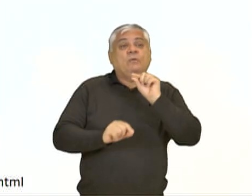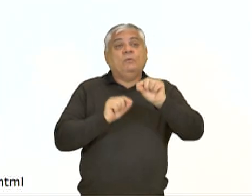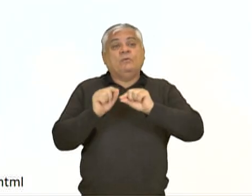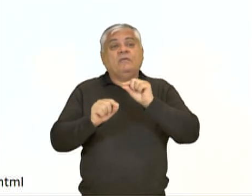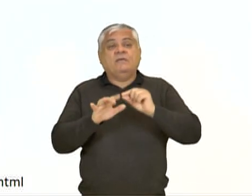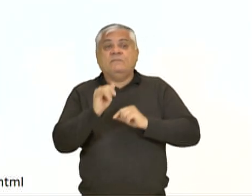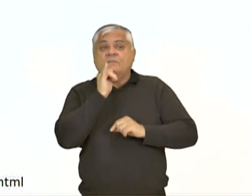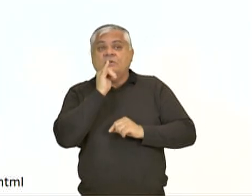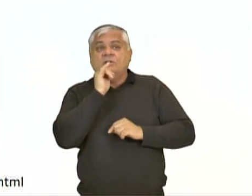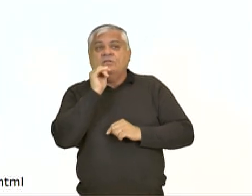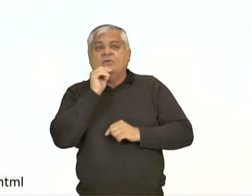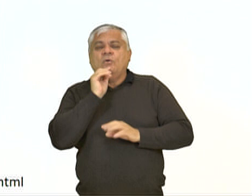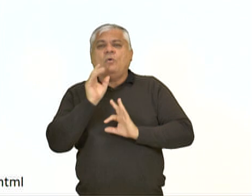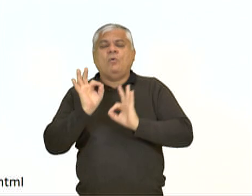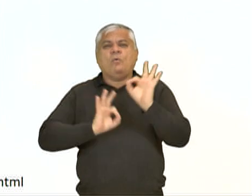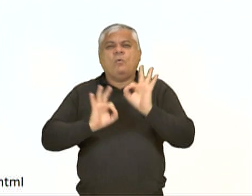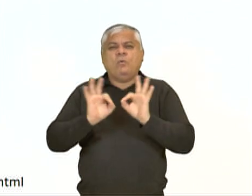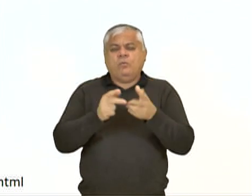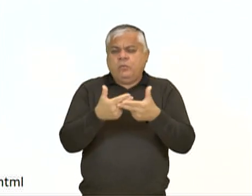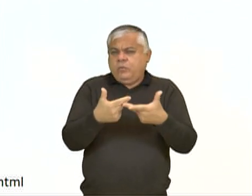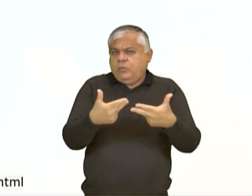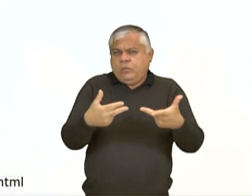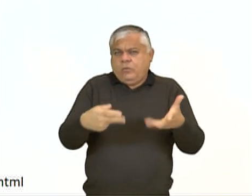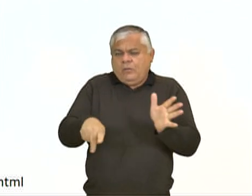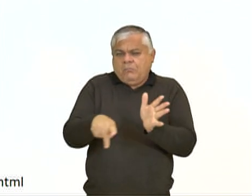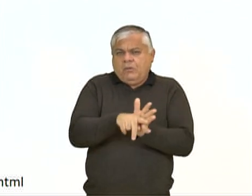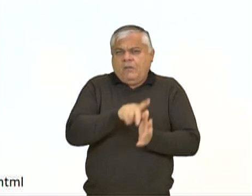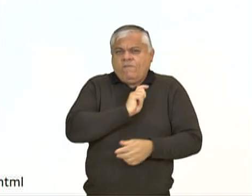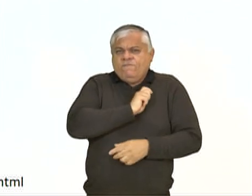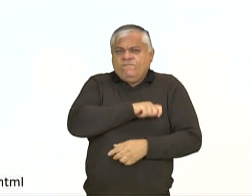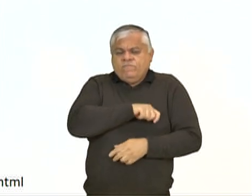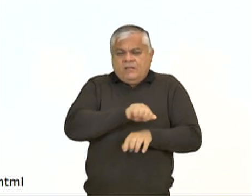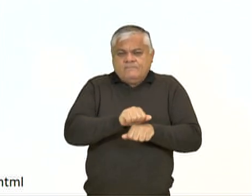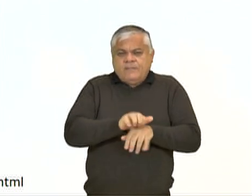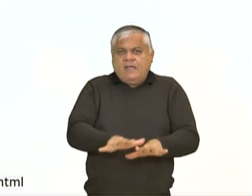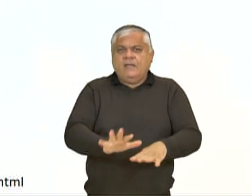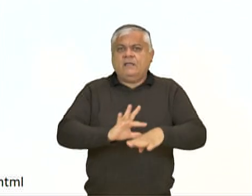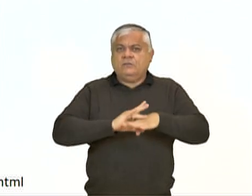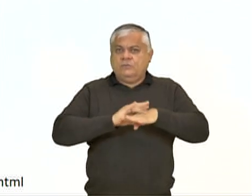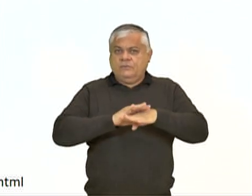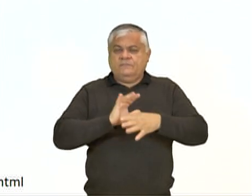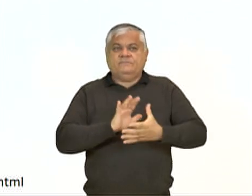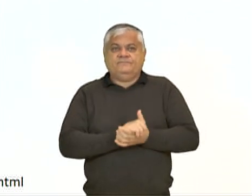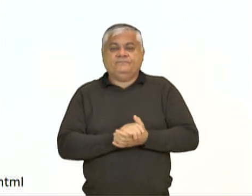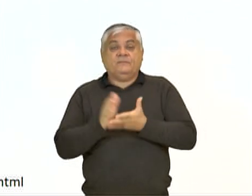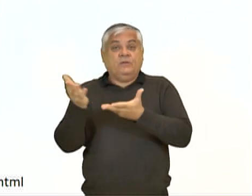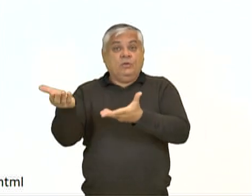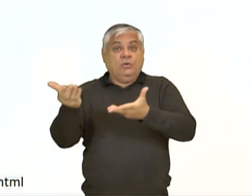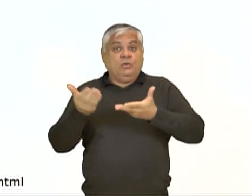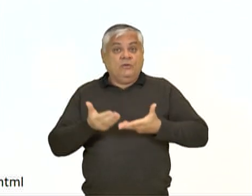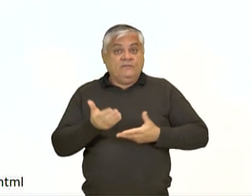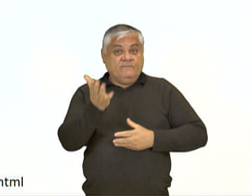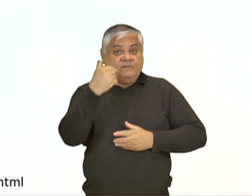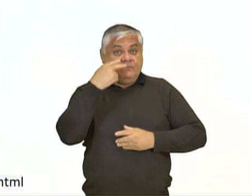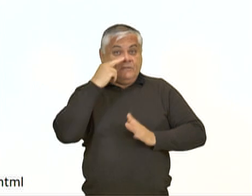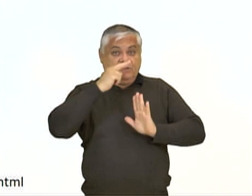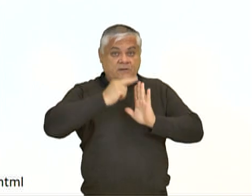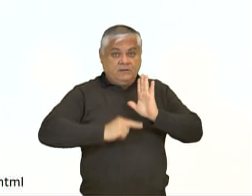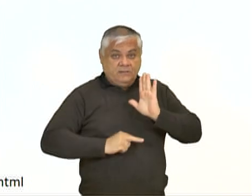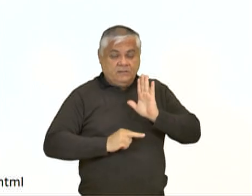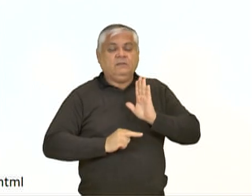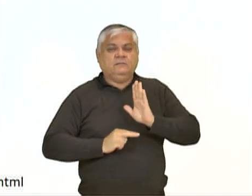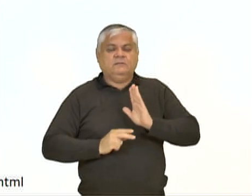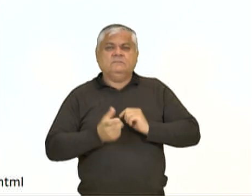de organismos que provocam doenças. Então, eu vou convidar você agora para fazermos uma leitura